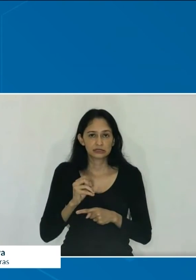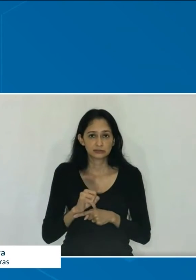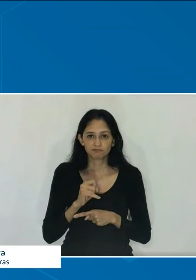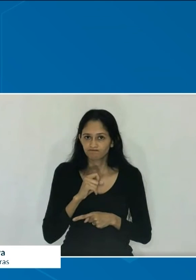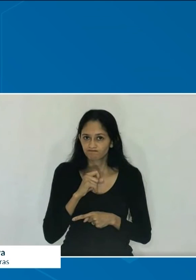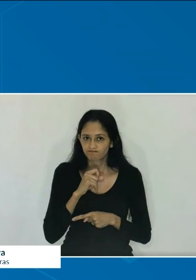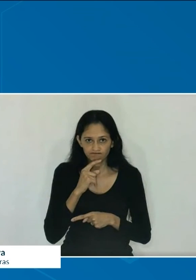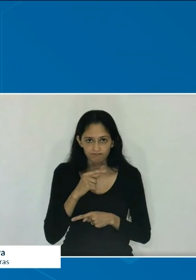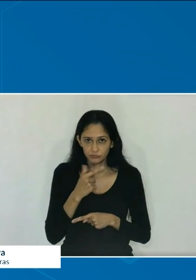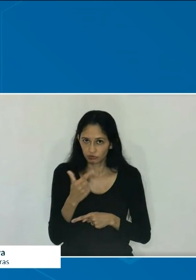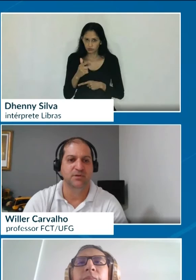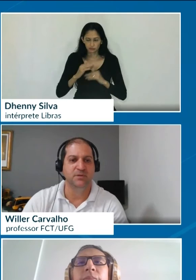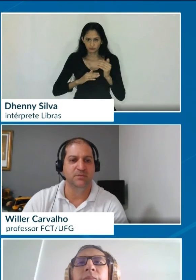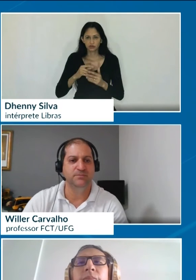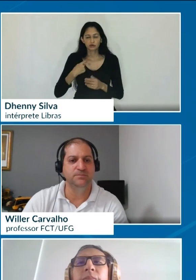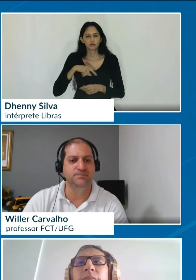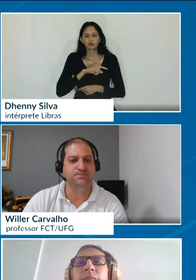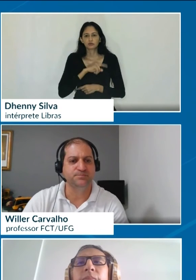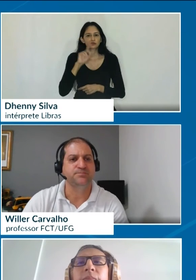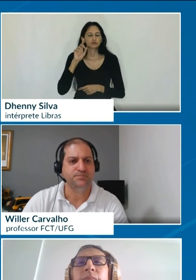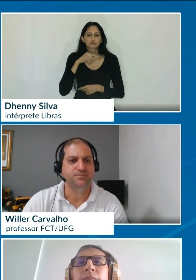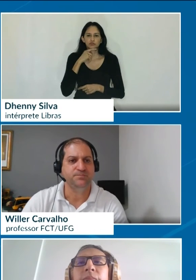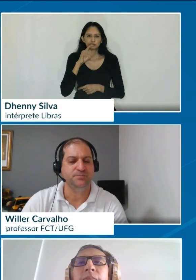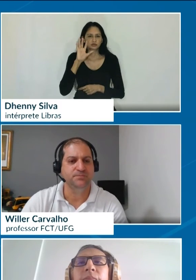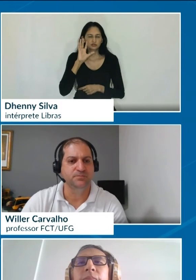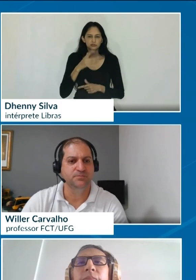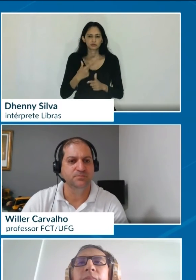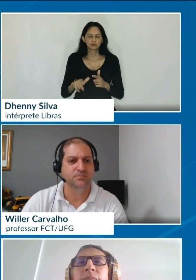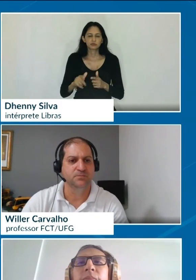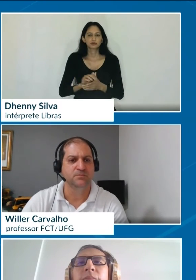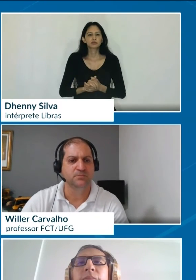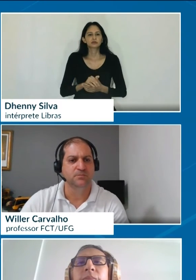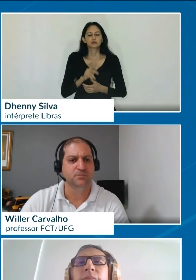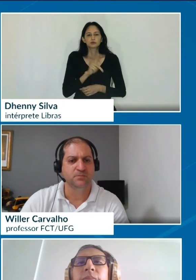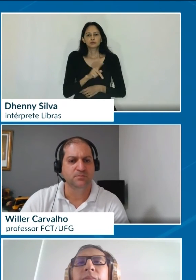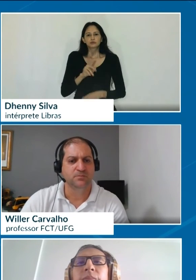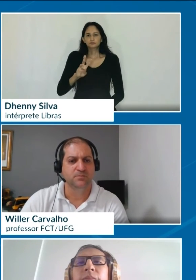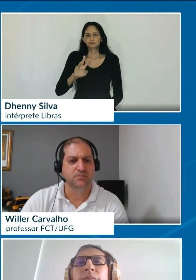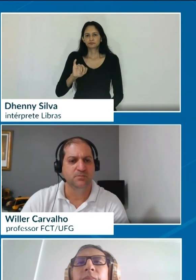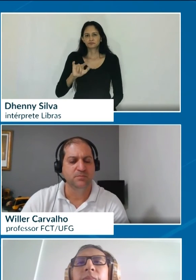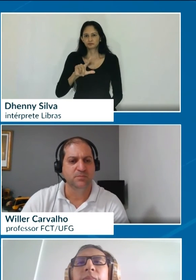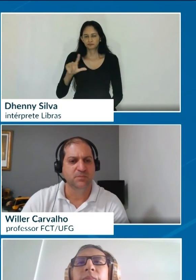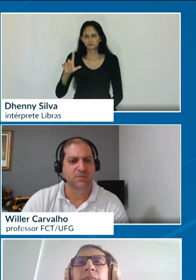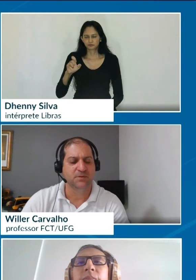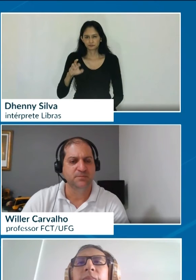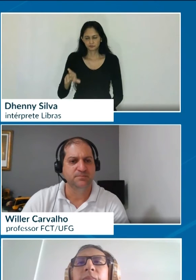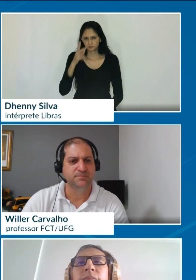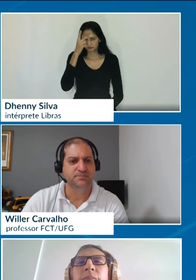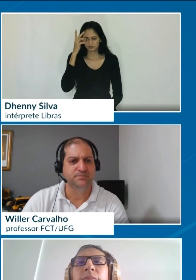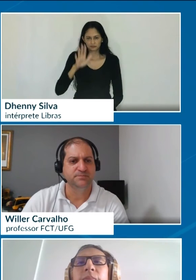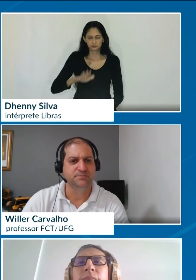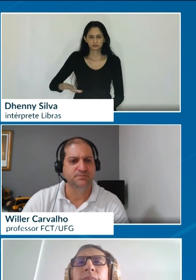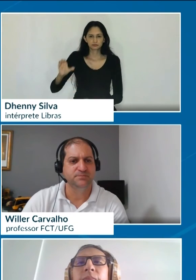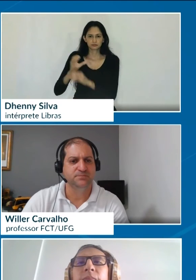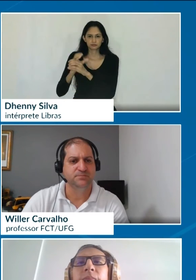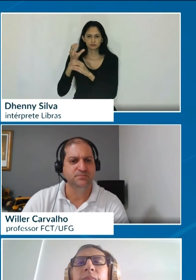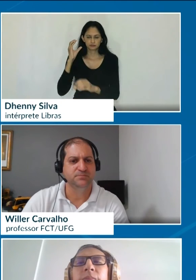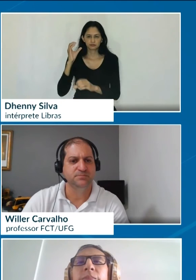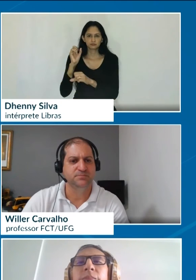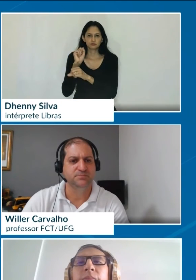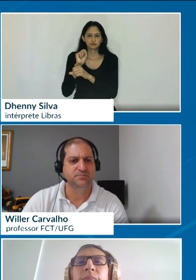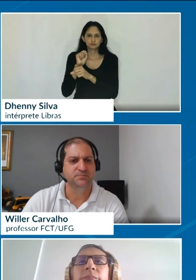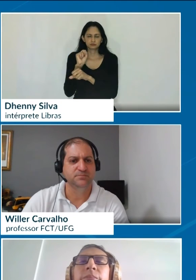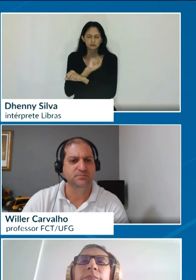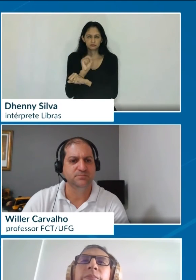tem. Perfeito. Professor Willer, quem passa pelo curso, quem se gradua em engenharia de transportes, ele também é